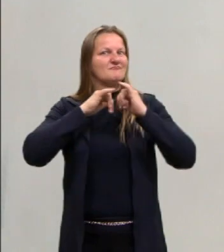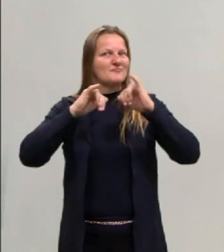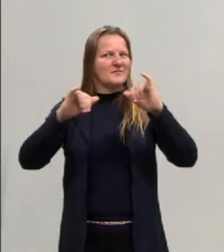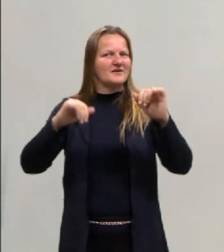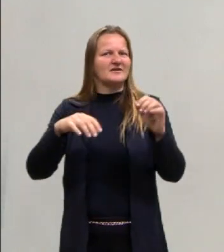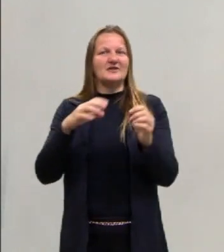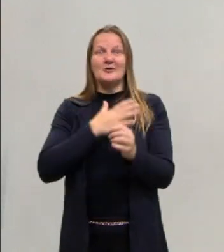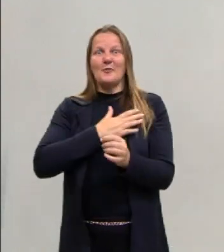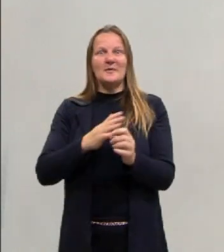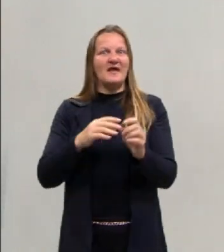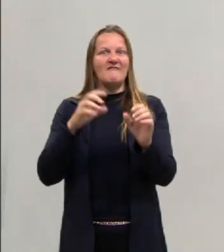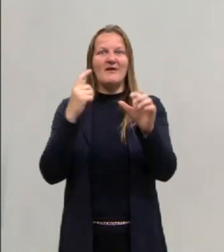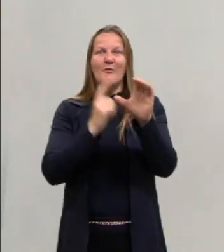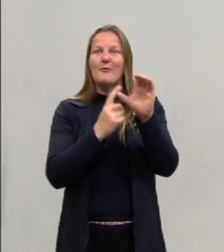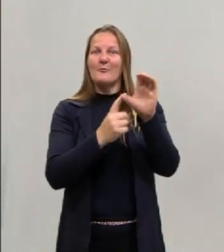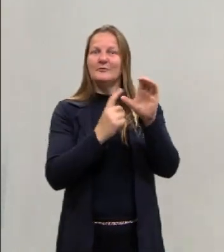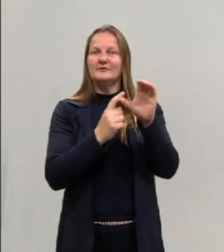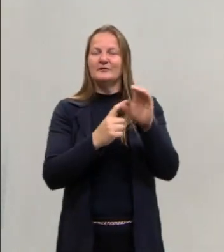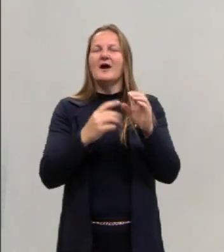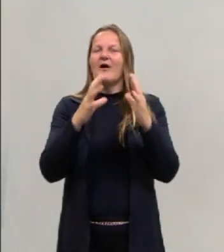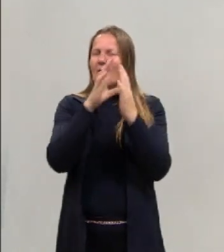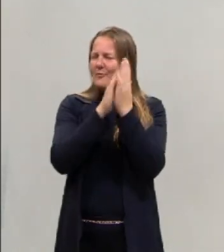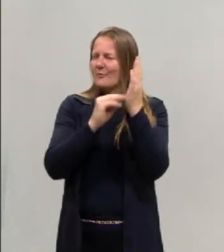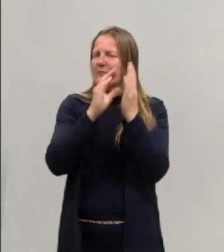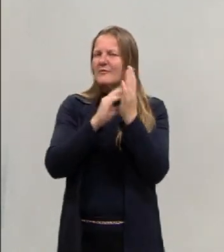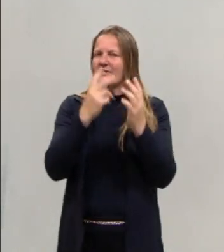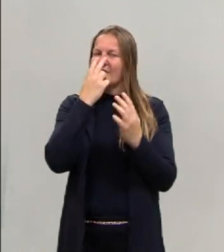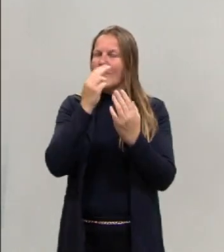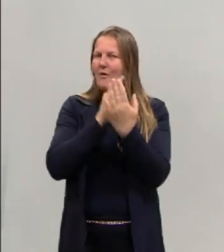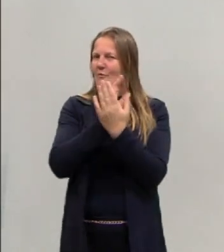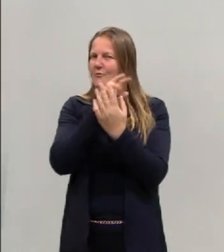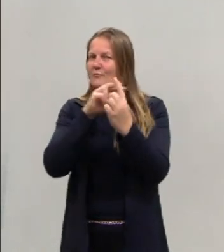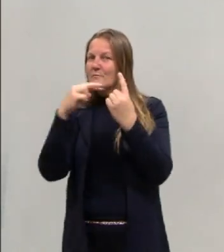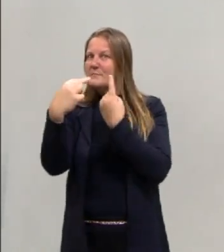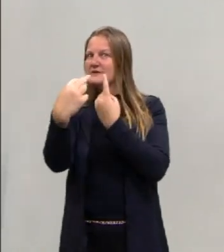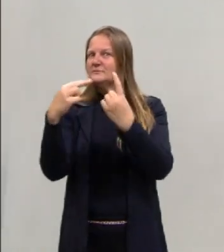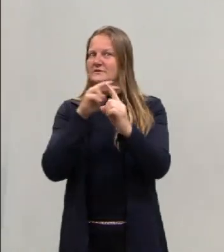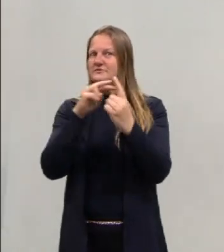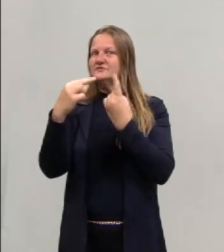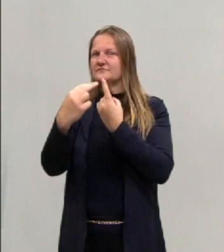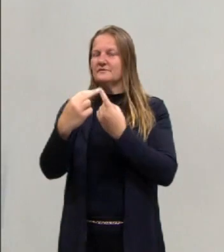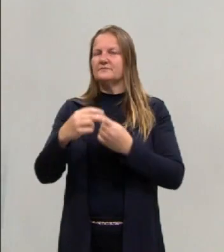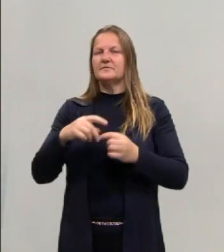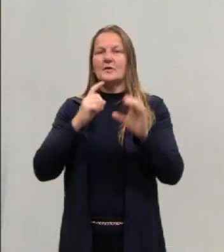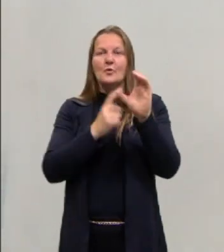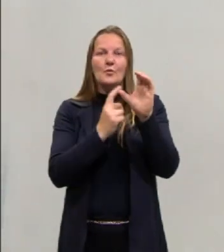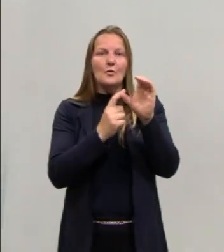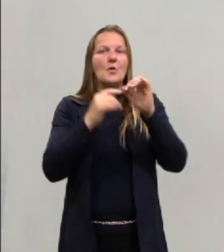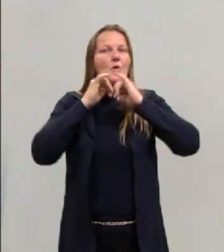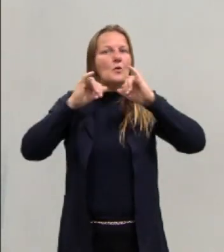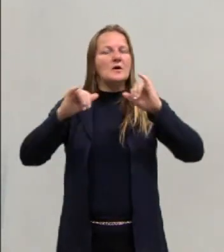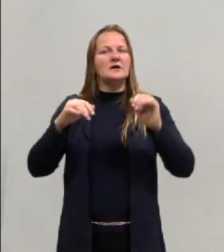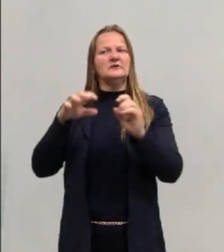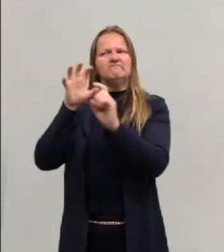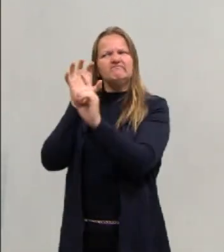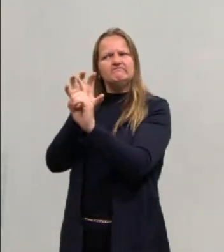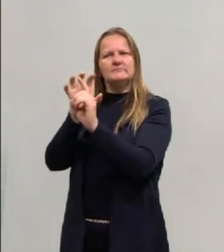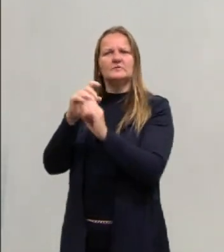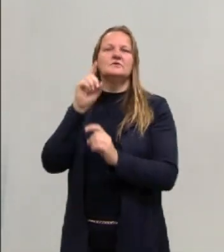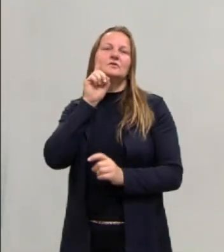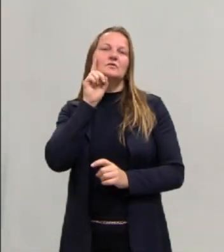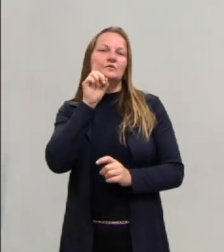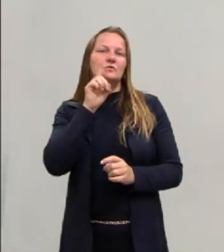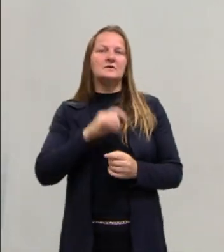tinha uma lógica muito semelhante né e aqui a gente mostrando o outro lado uma propaganda comunista anti americana